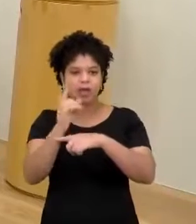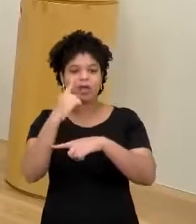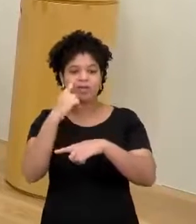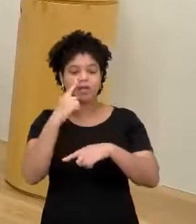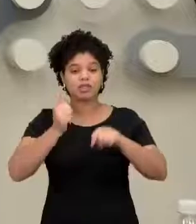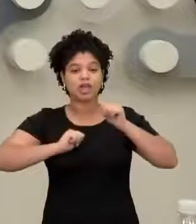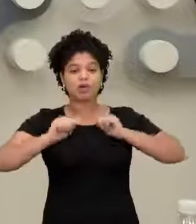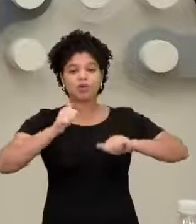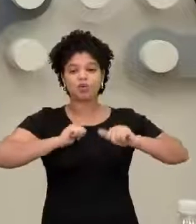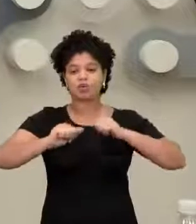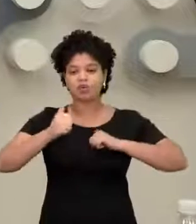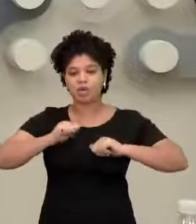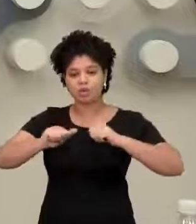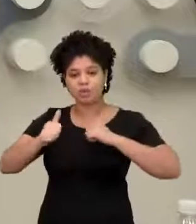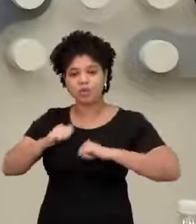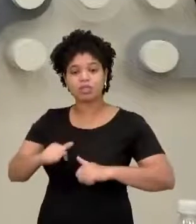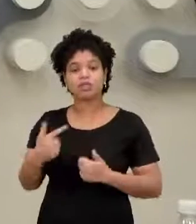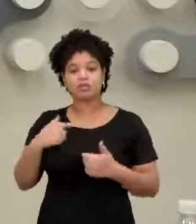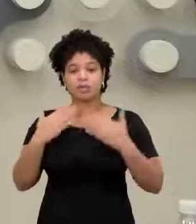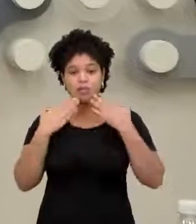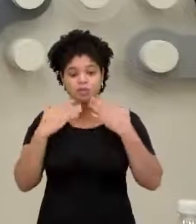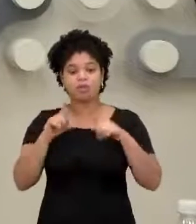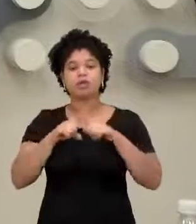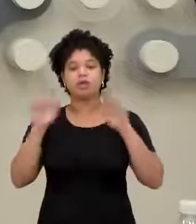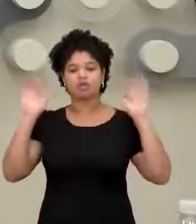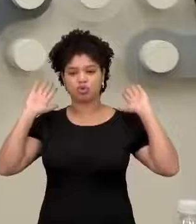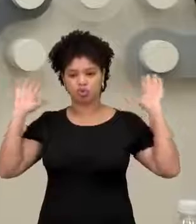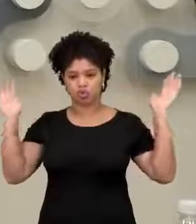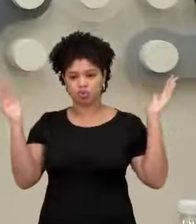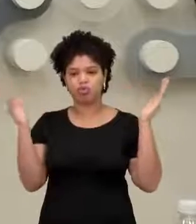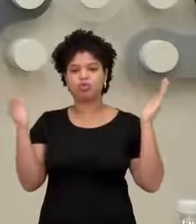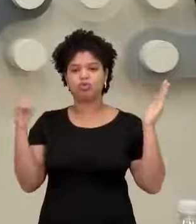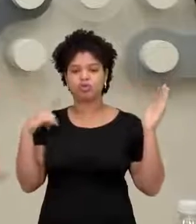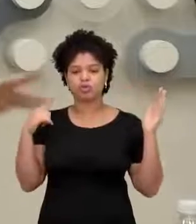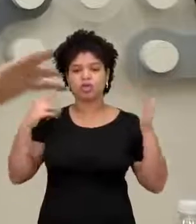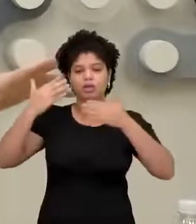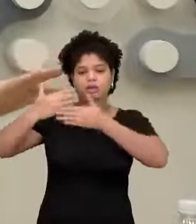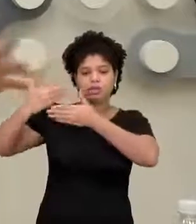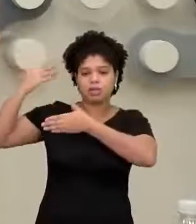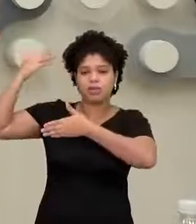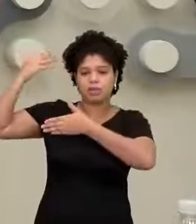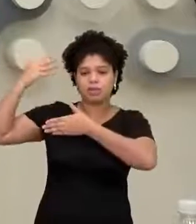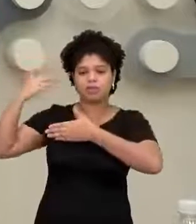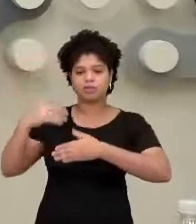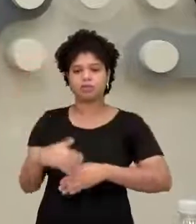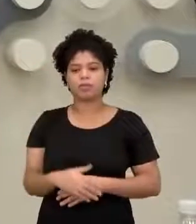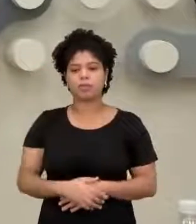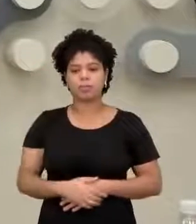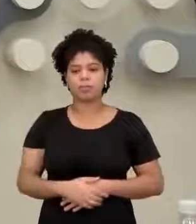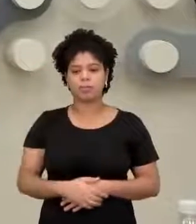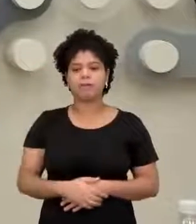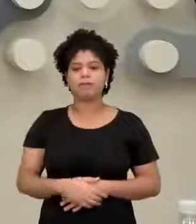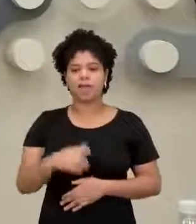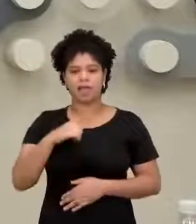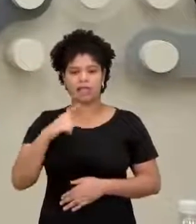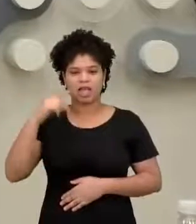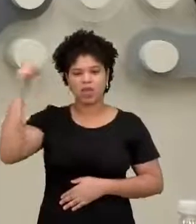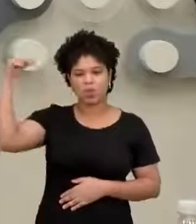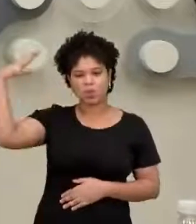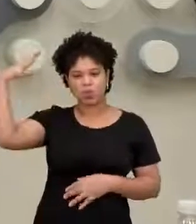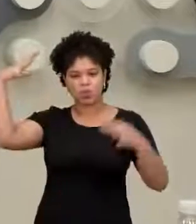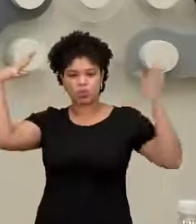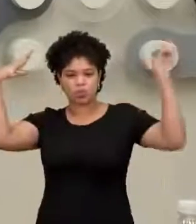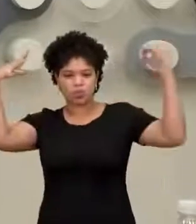os atores encenando, a gente viu, no fundo também tem um cenário, tinha um cenário interessante, meio tecnológico ali, com luzes